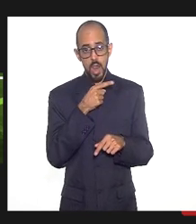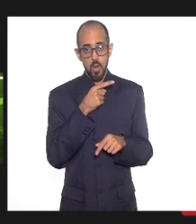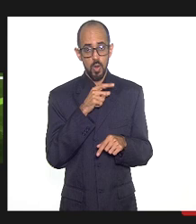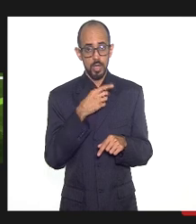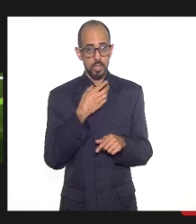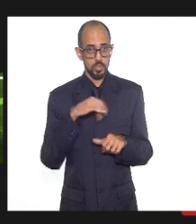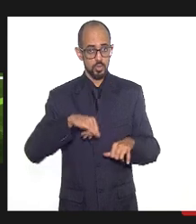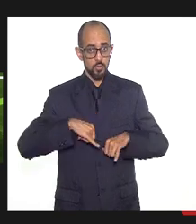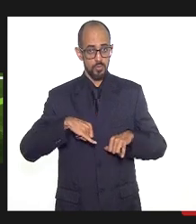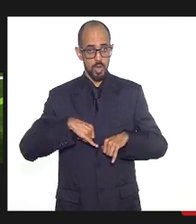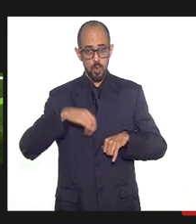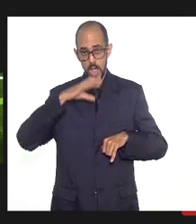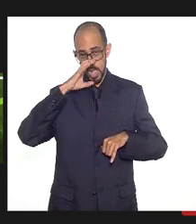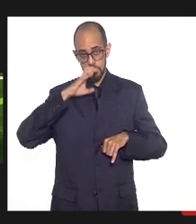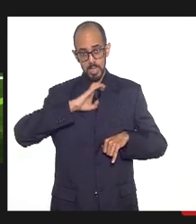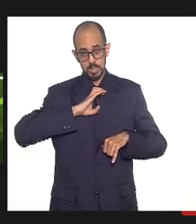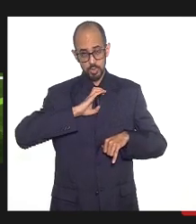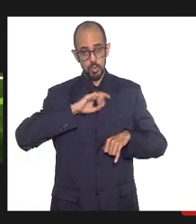eles, que